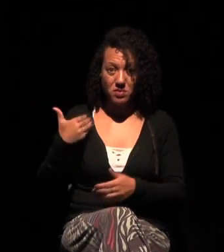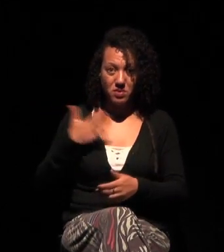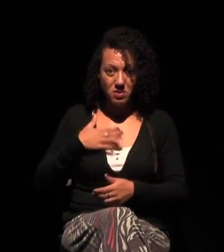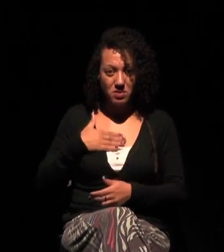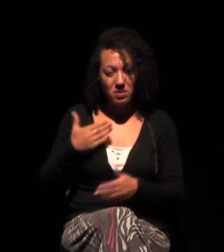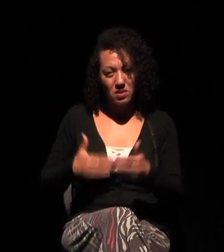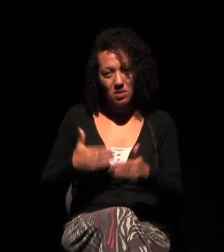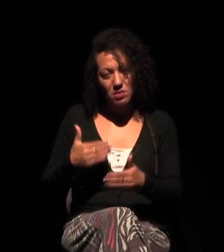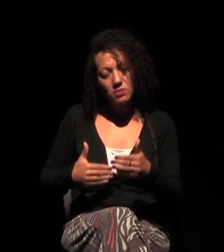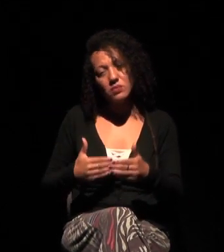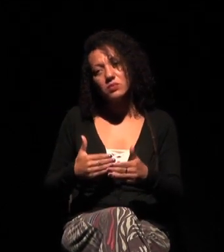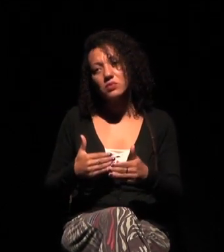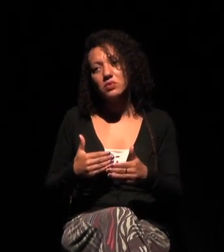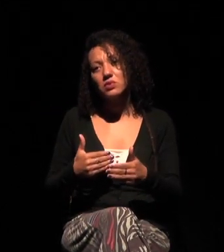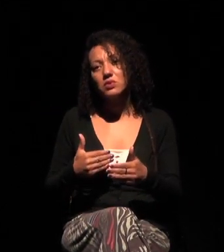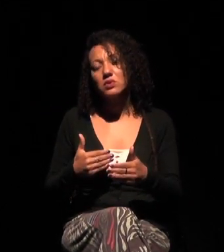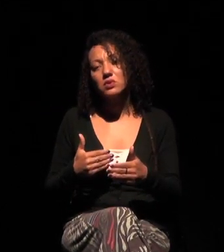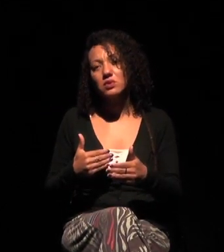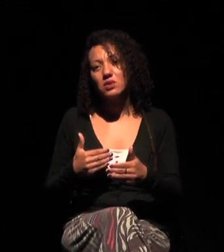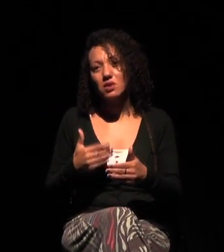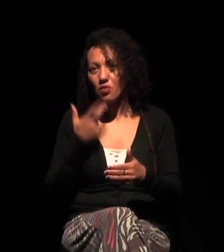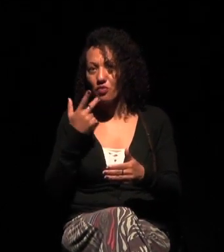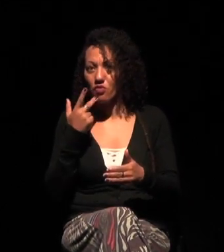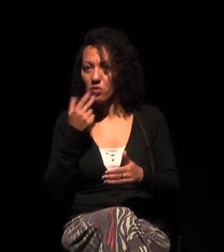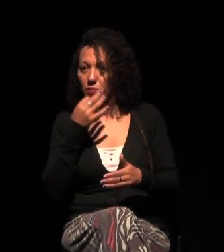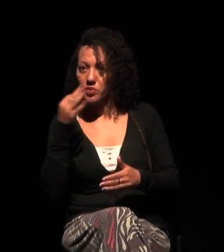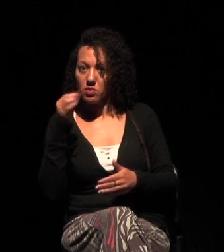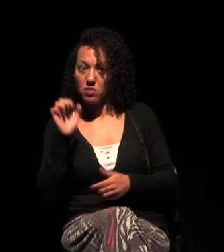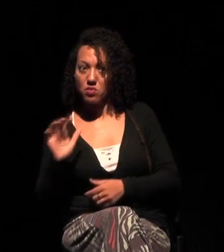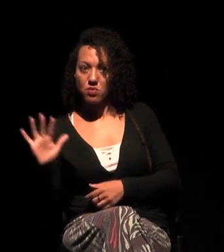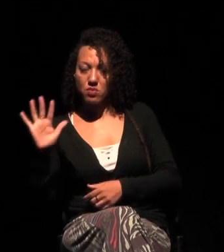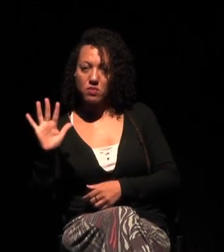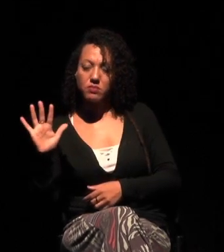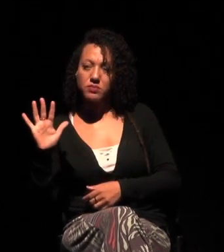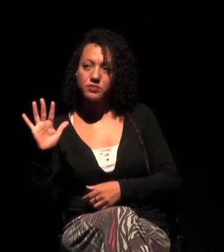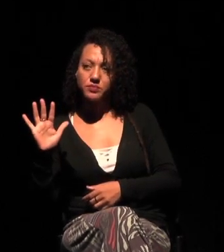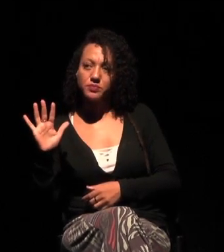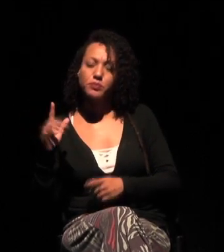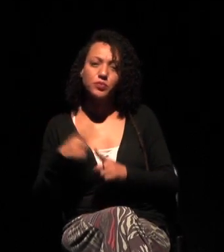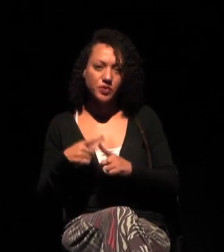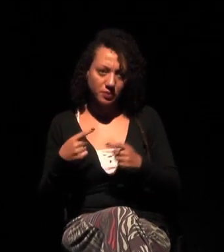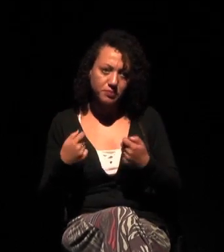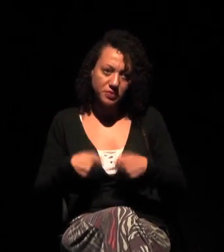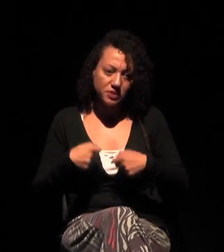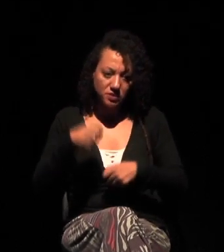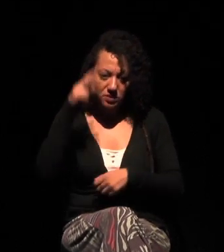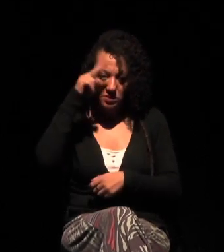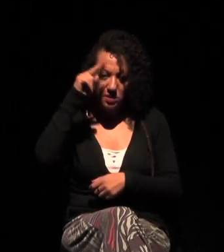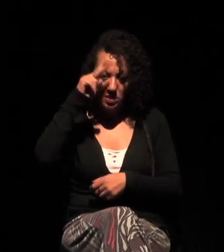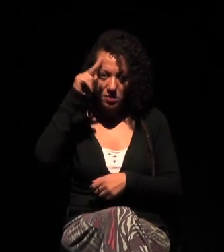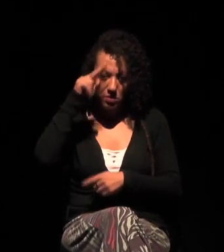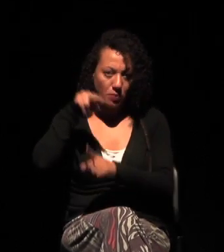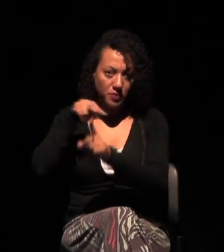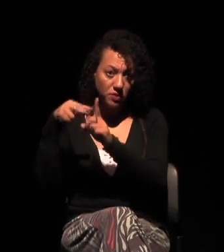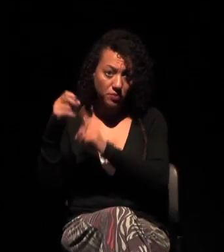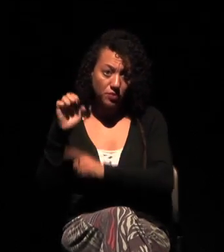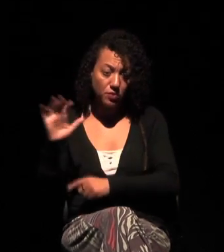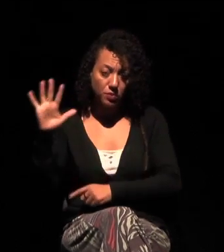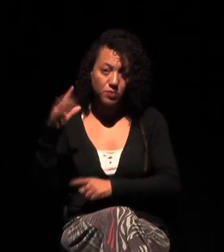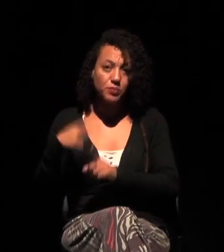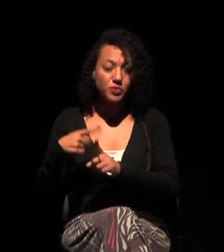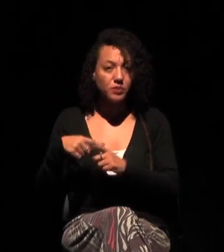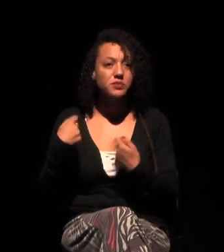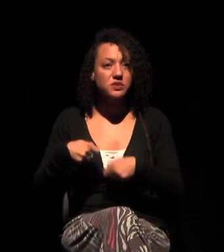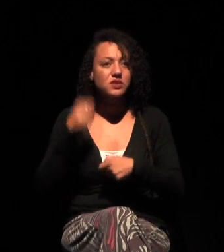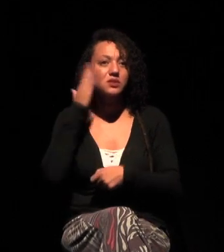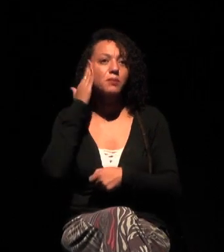falo do lado da europa e é preciso também que a gente não se esqueça de claro é que fala ou de onde